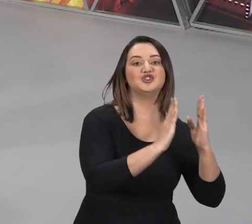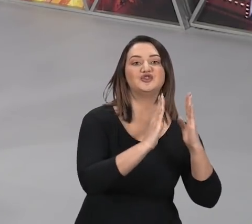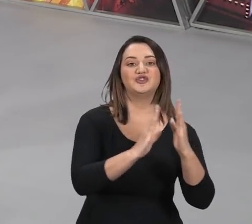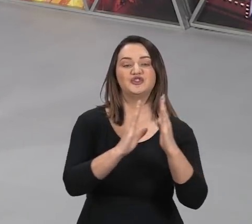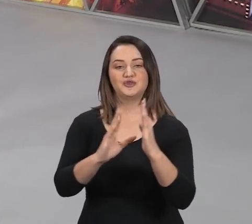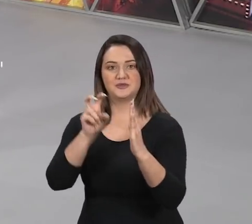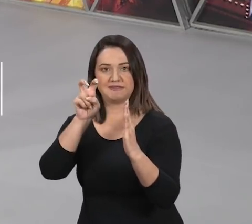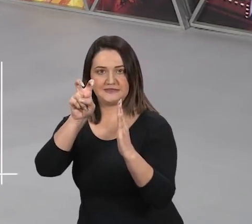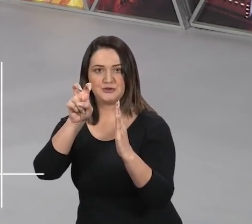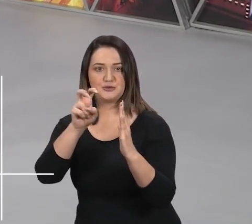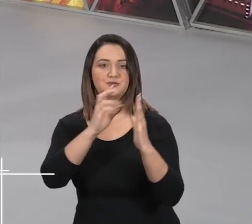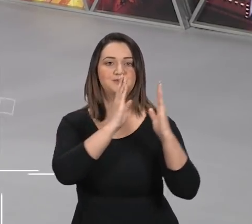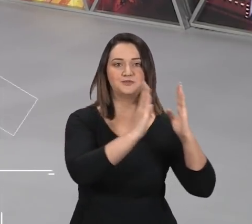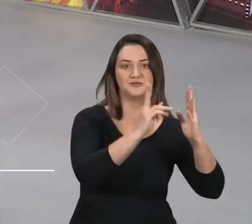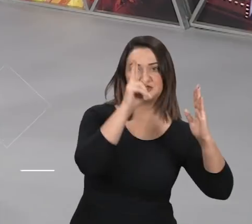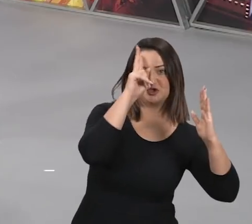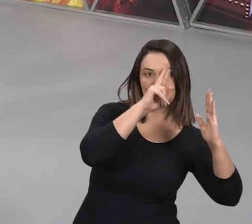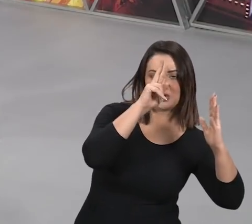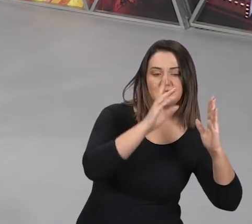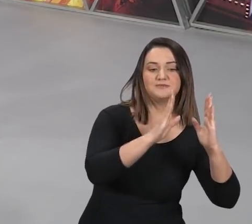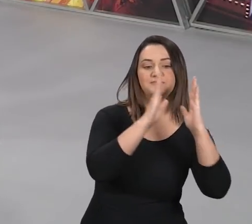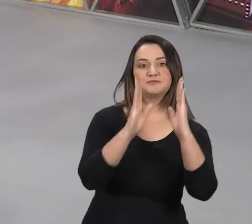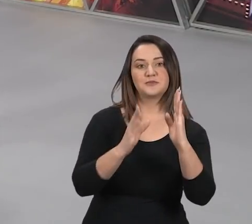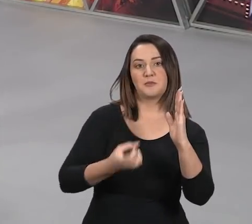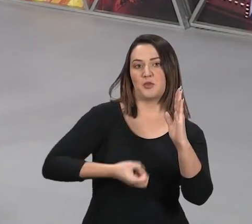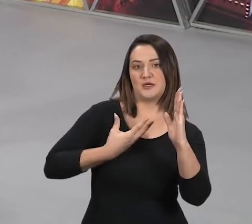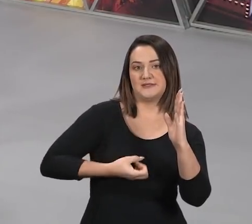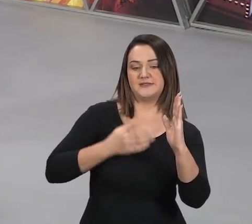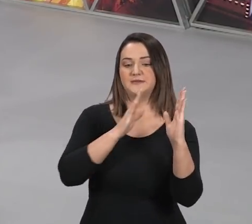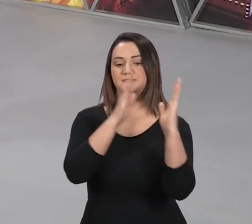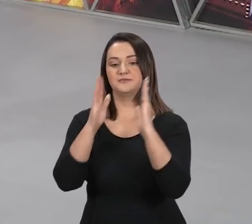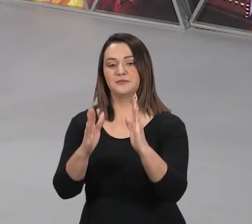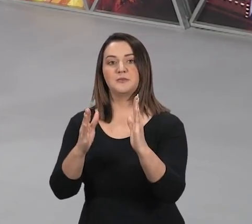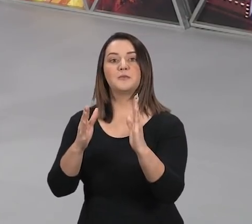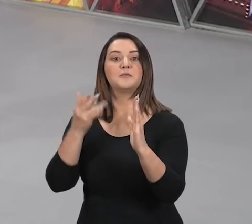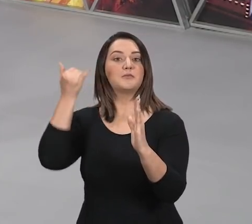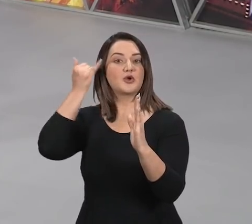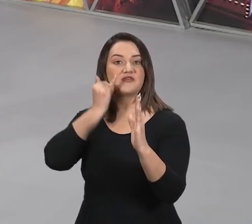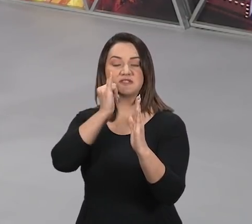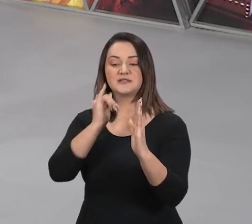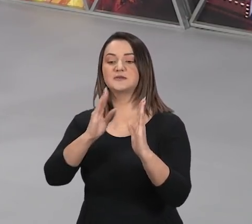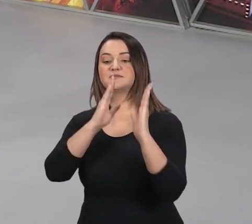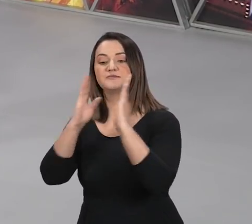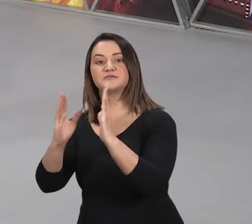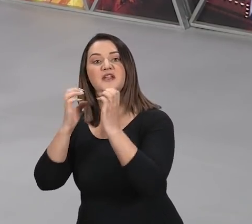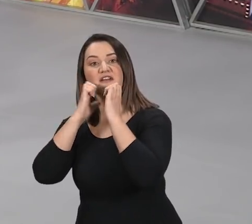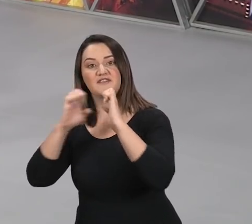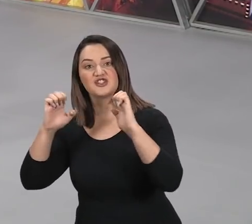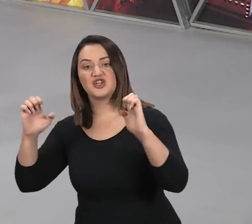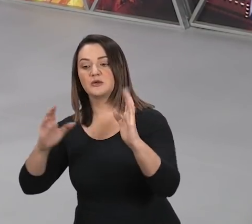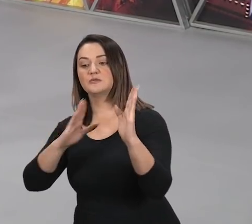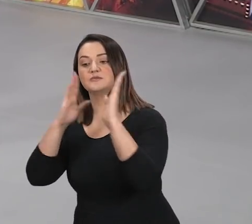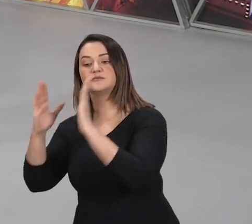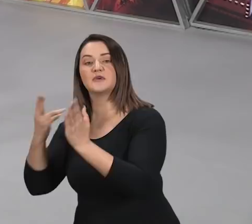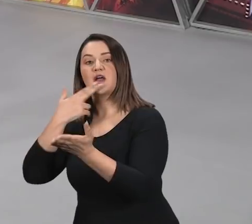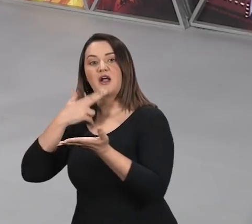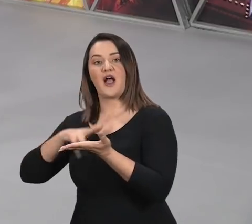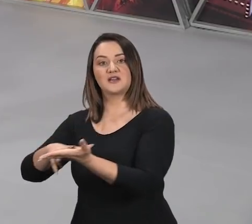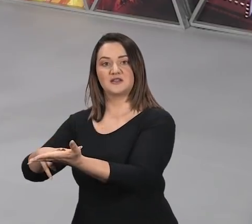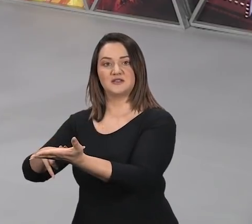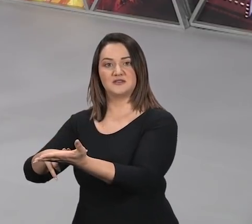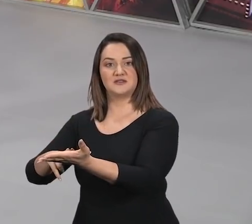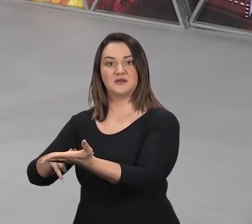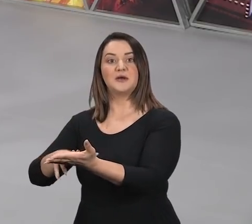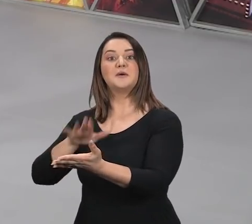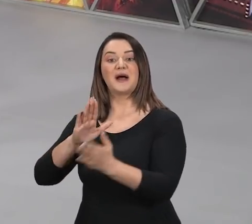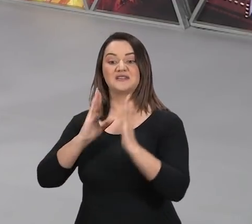que a Bíblia Sagrada, ela está subdividida em 5 partes. História, poesia, profecia,